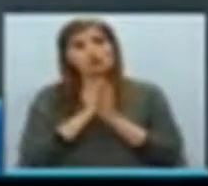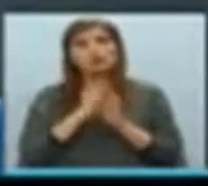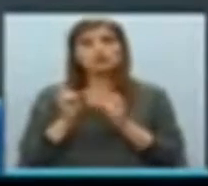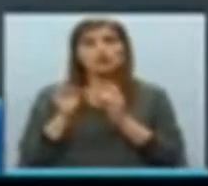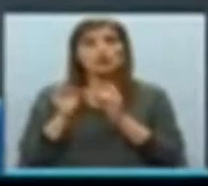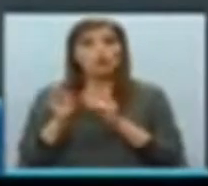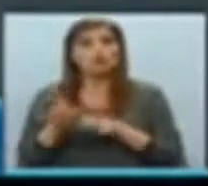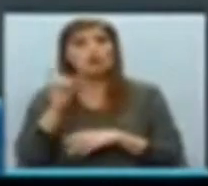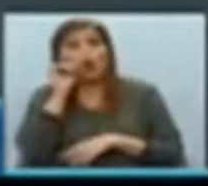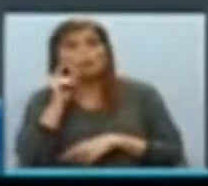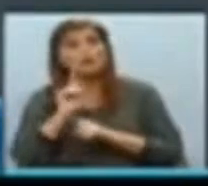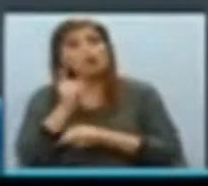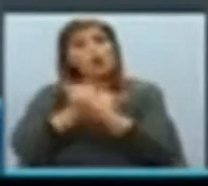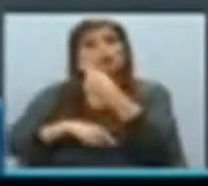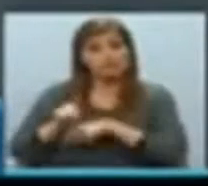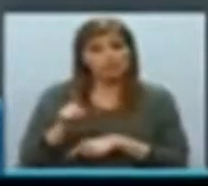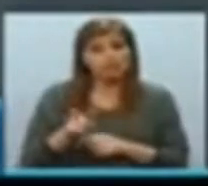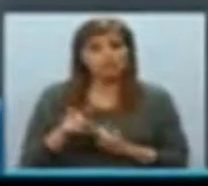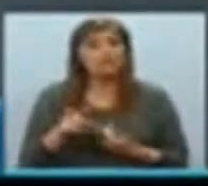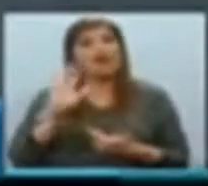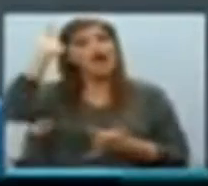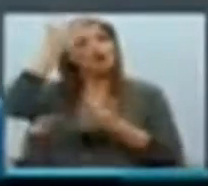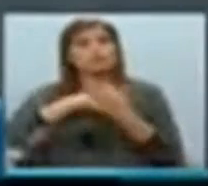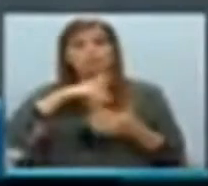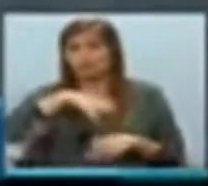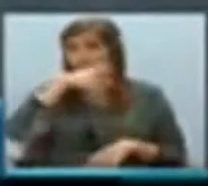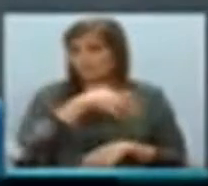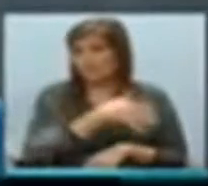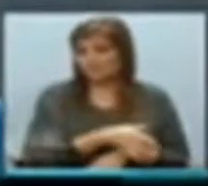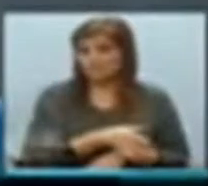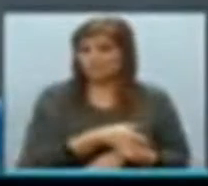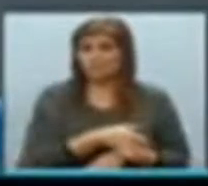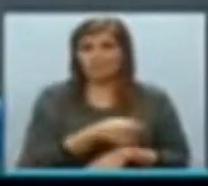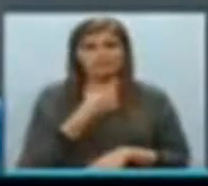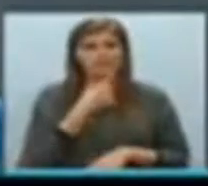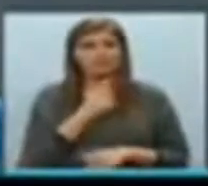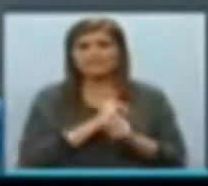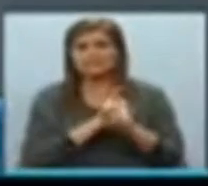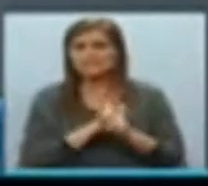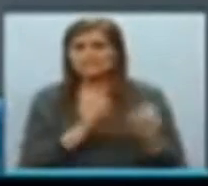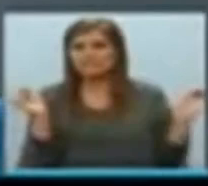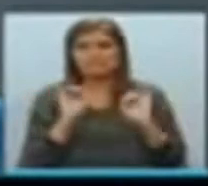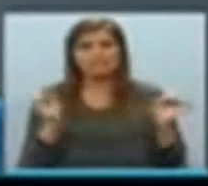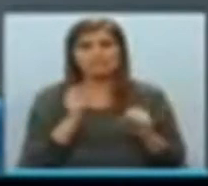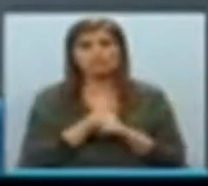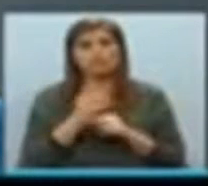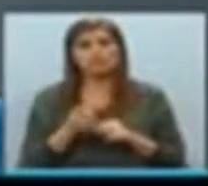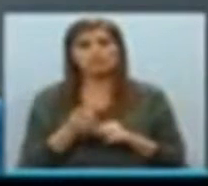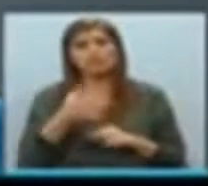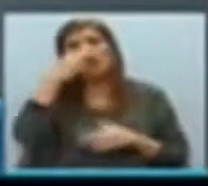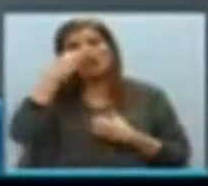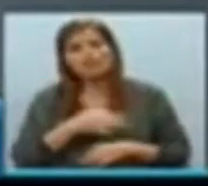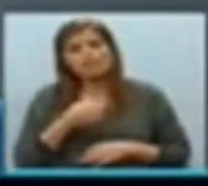deus e ele dizia a constituição portuguesa é não persegue ninguém por credo nem religioso